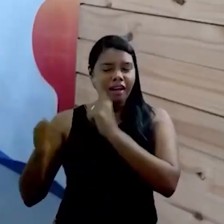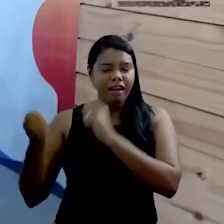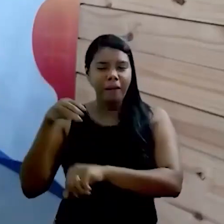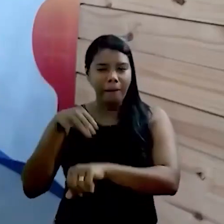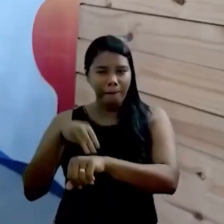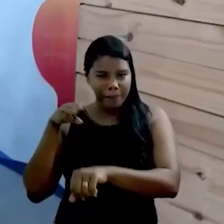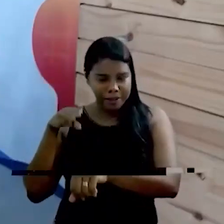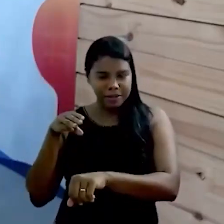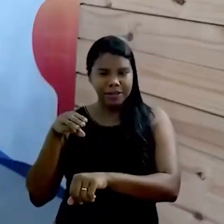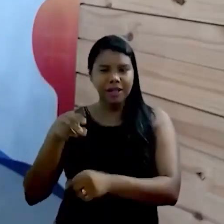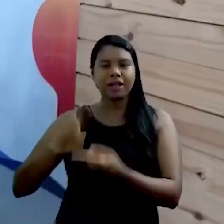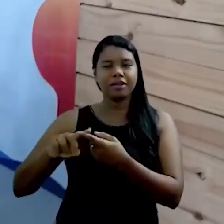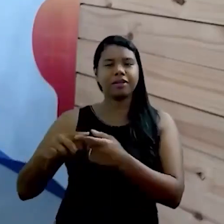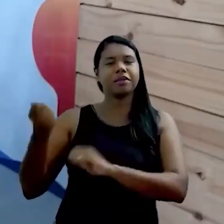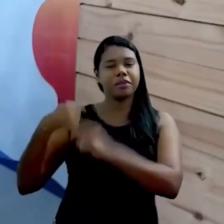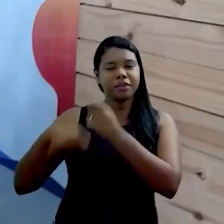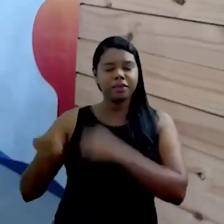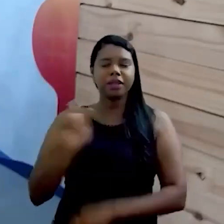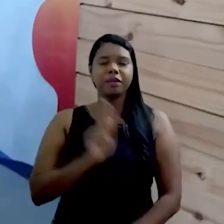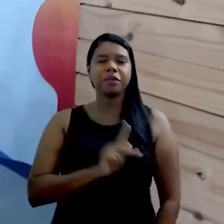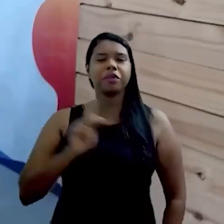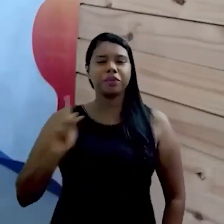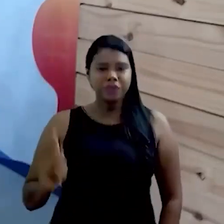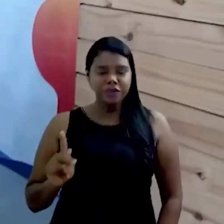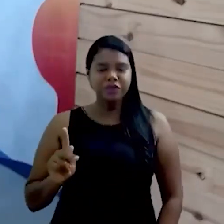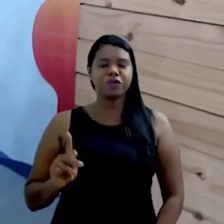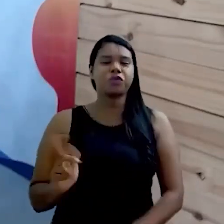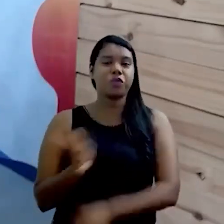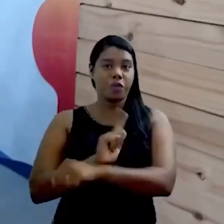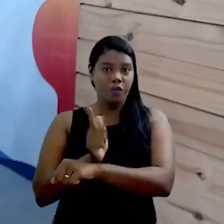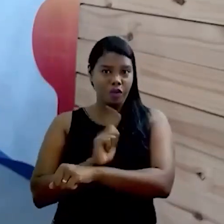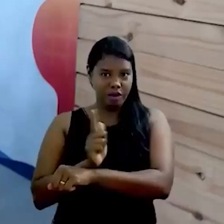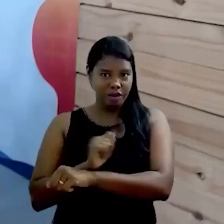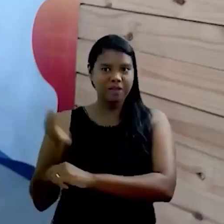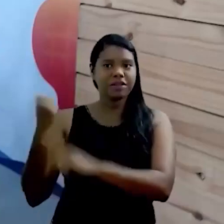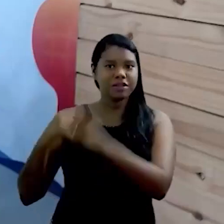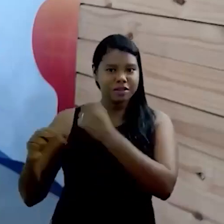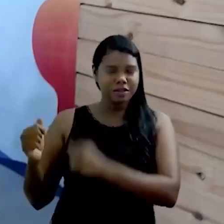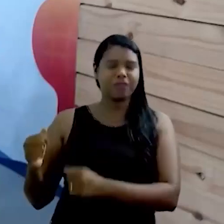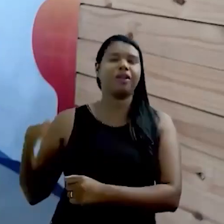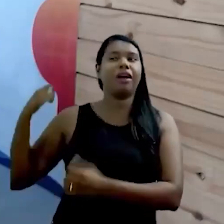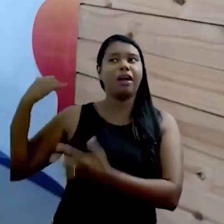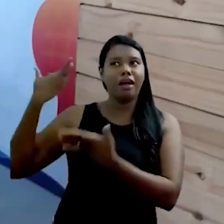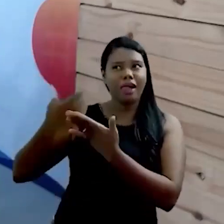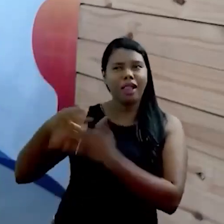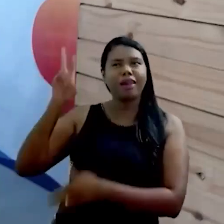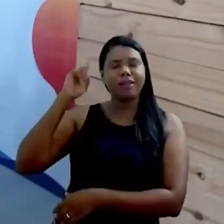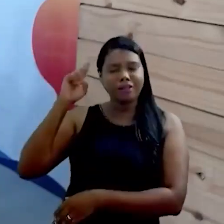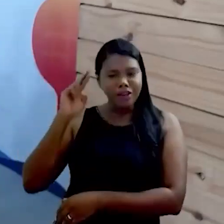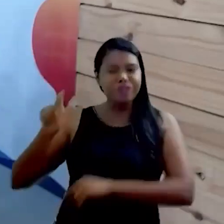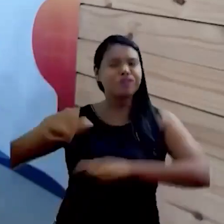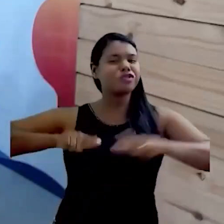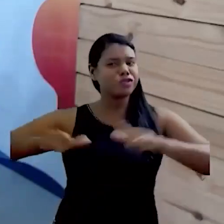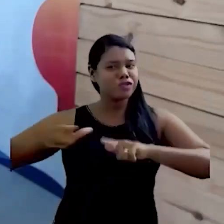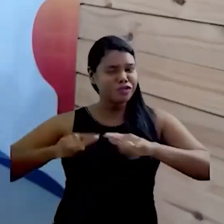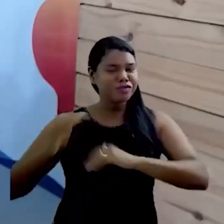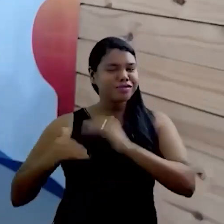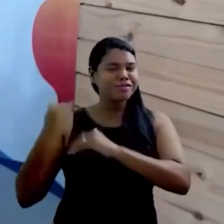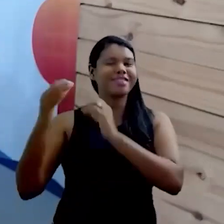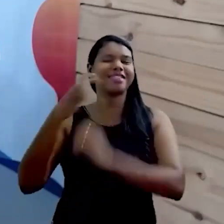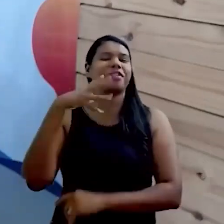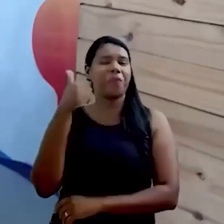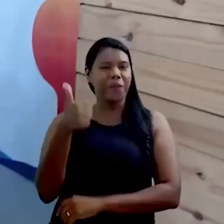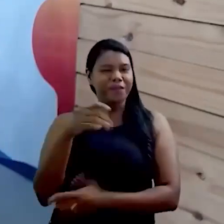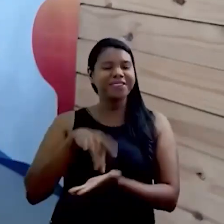em Administração. Sou professora e consultora em Gestão e Negócios. Então, tenho aí uma estradinha, né? Um pouquinho. Boa,